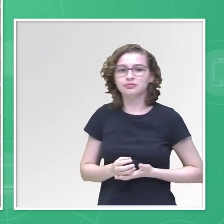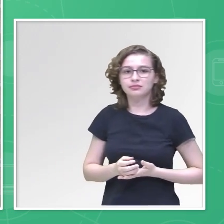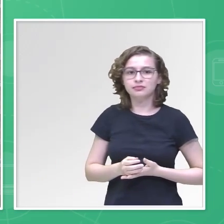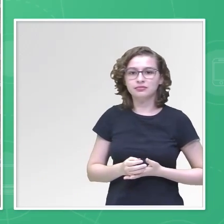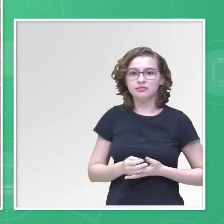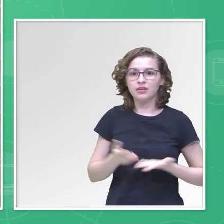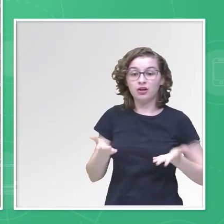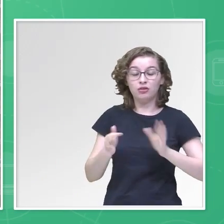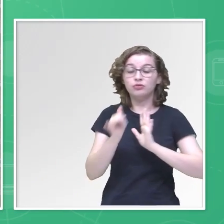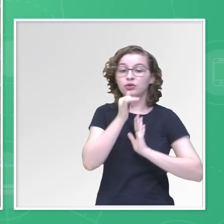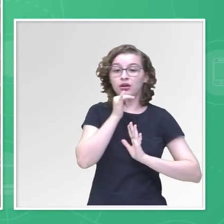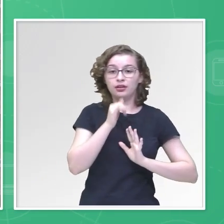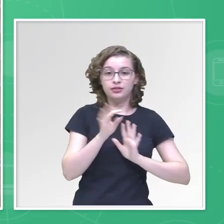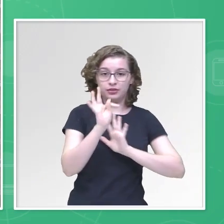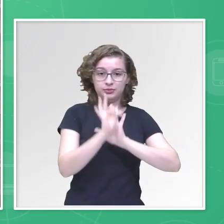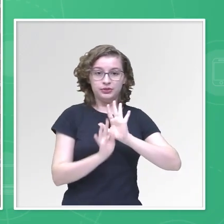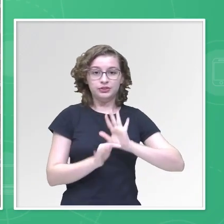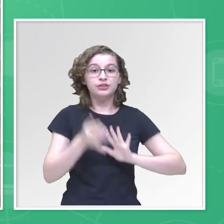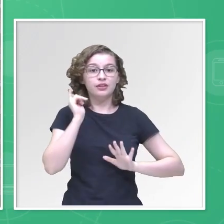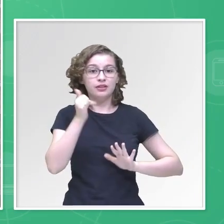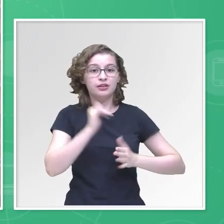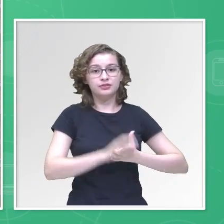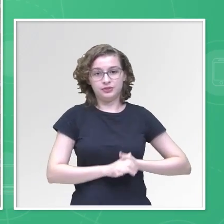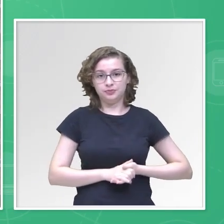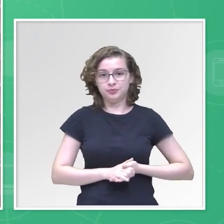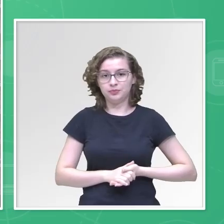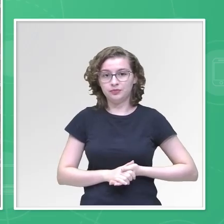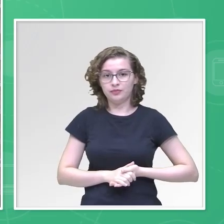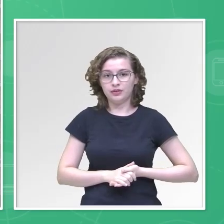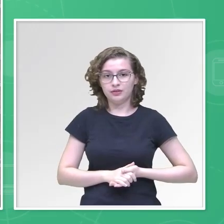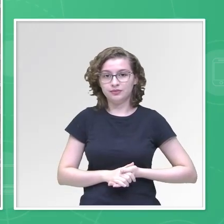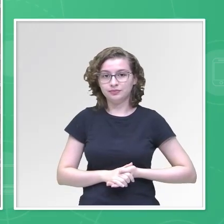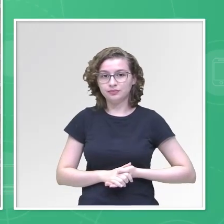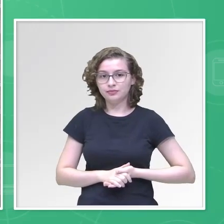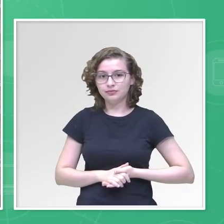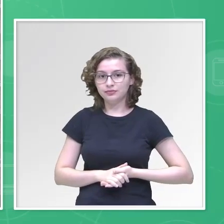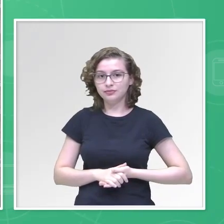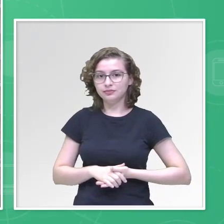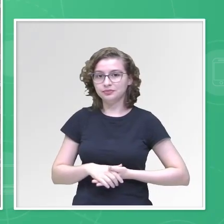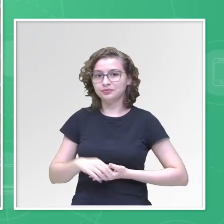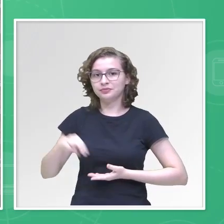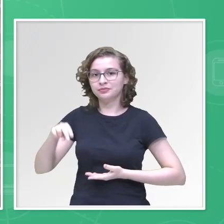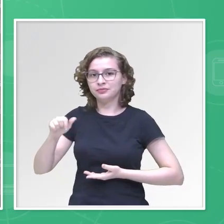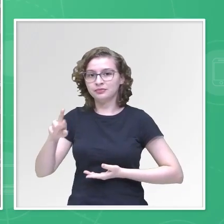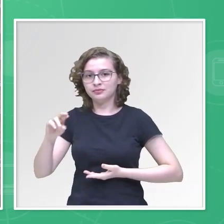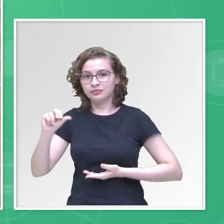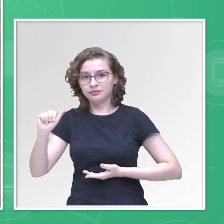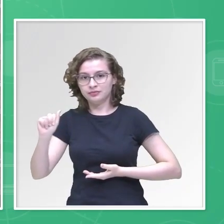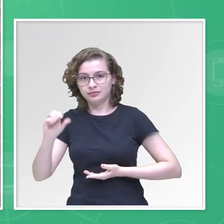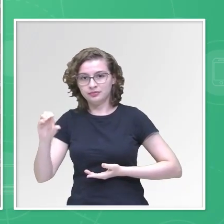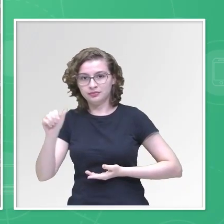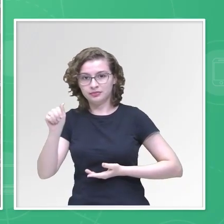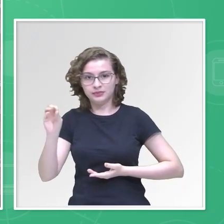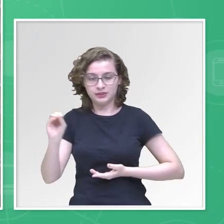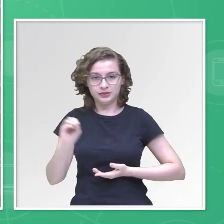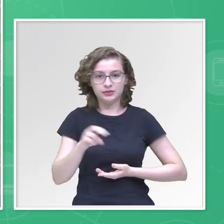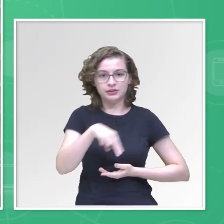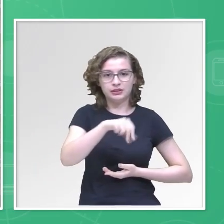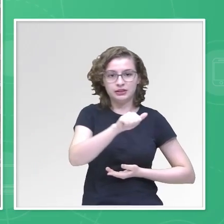muito bem seguindo só para fechar nós temos mais ação ação processo o efeito de na rádio contar e